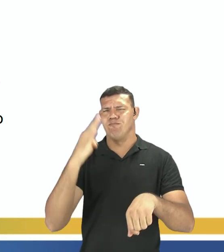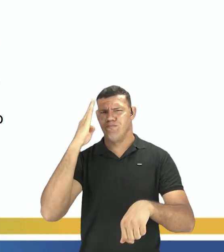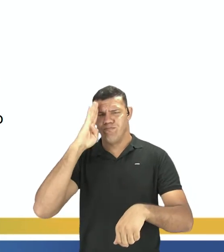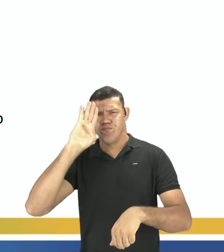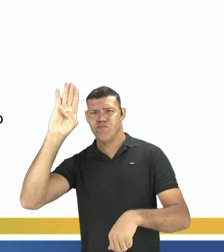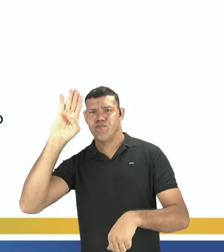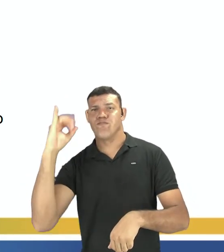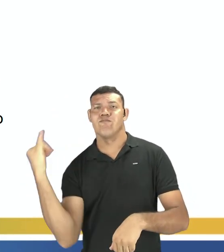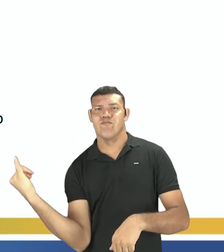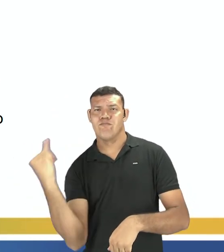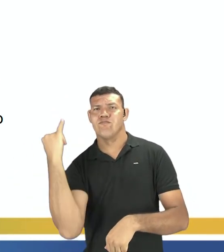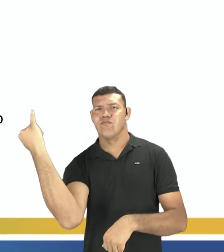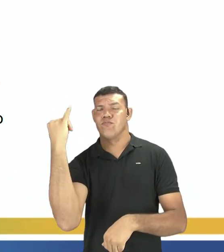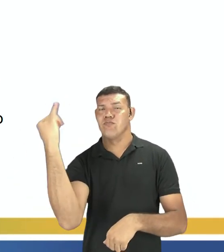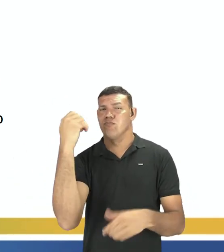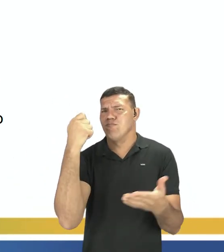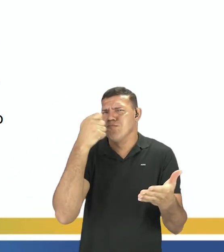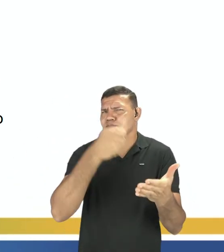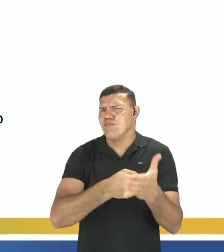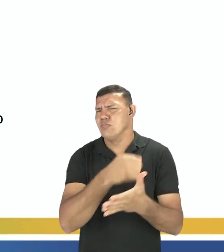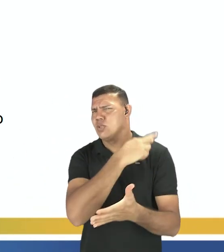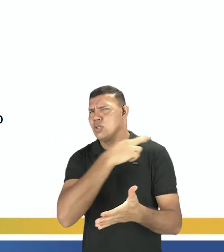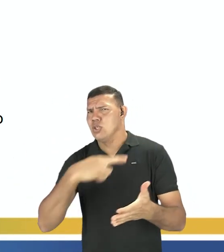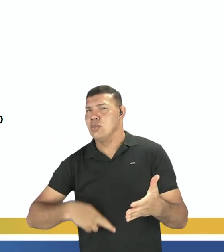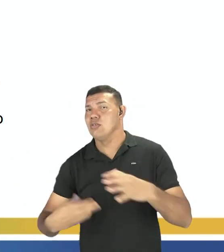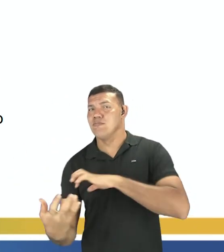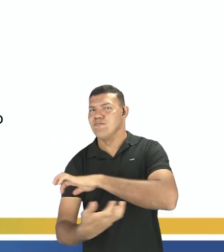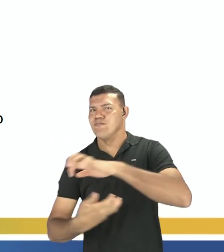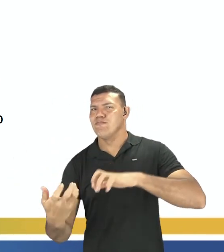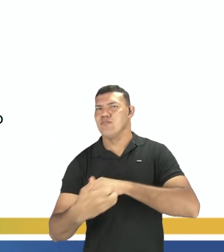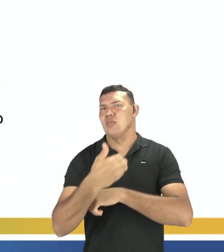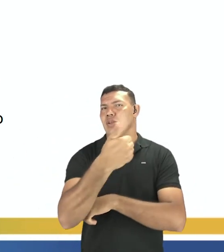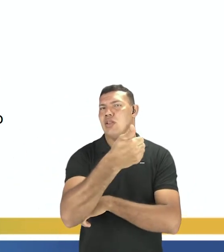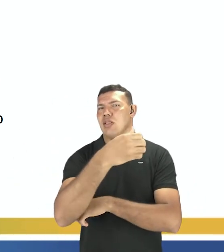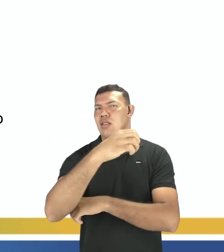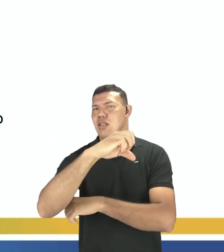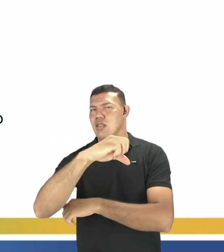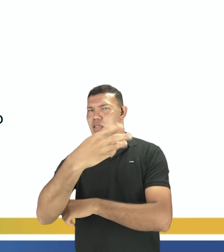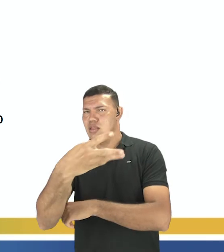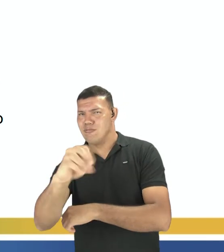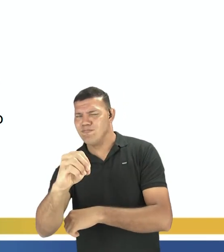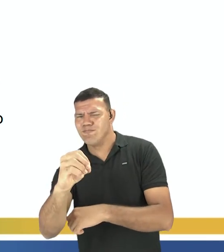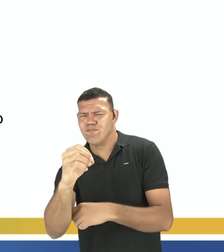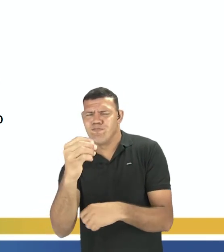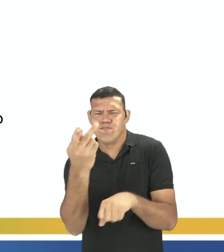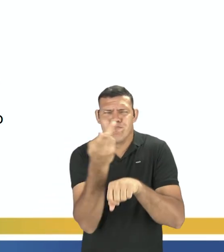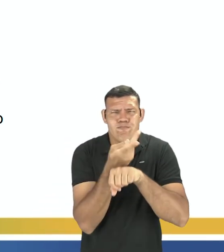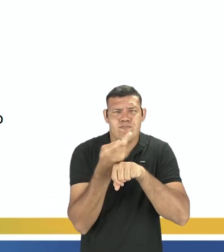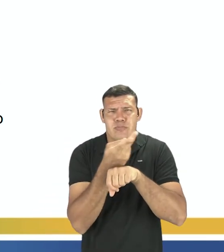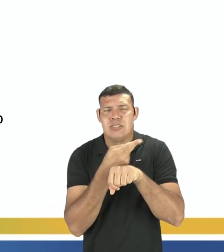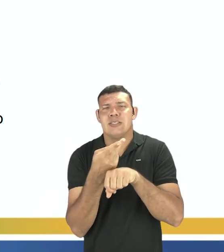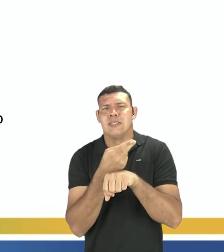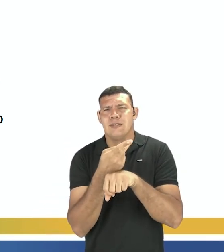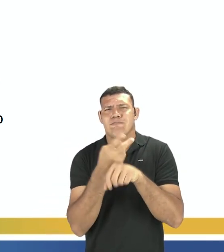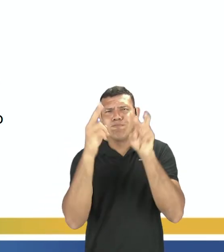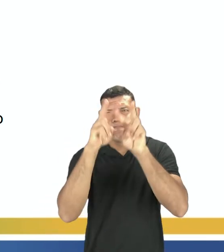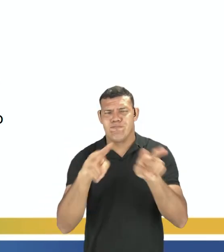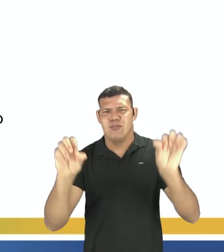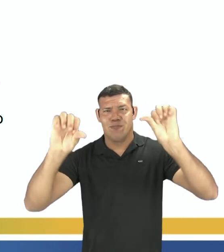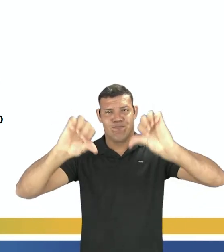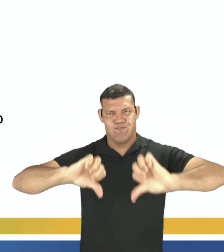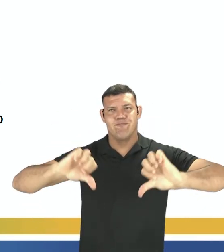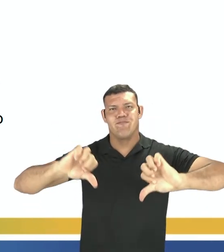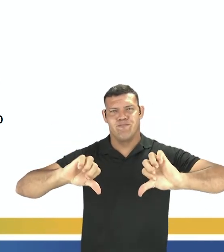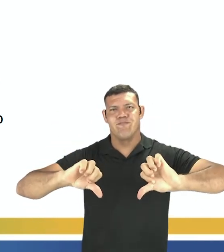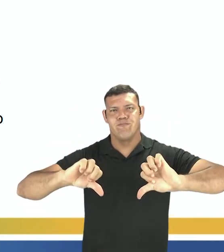momentos mais importantes. Os defensores da Revolução de 1930 procuraram construir uma